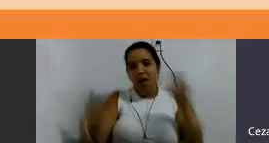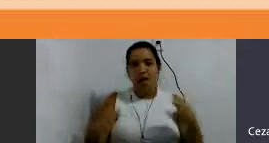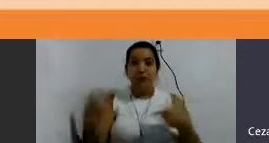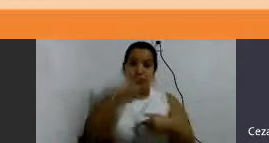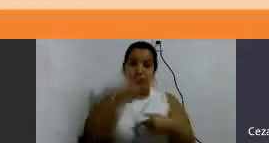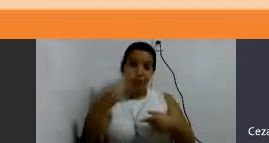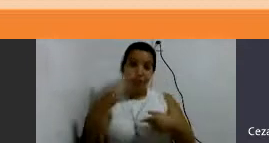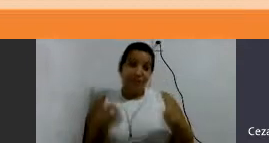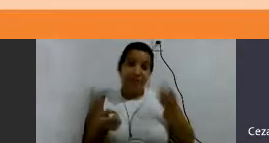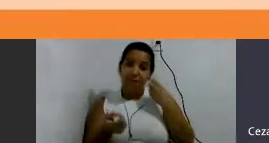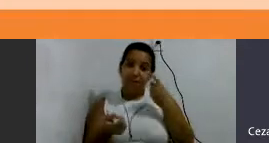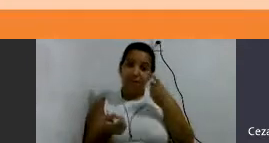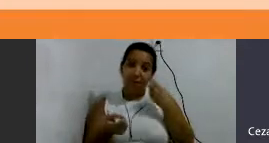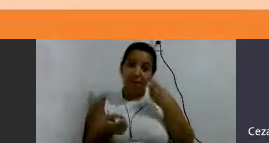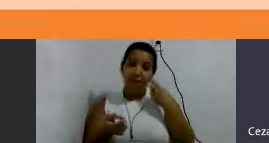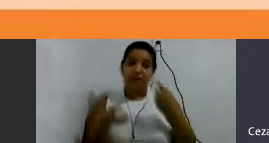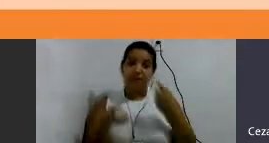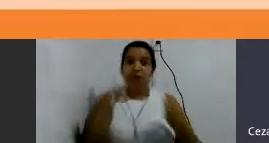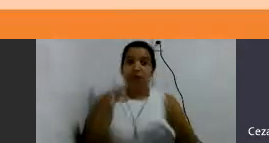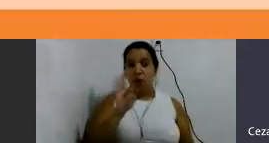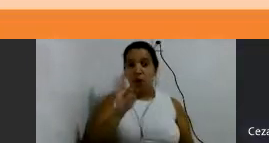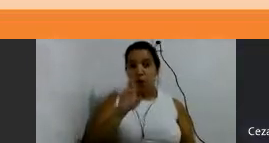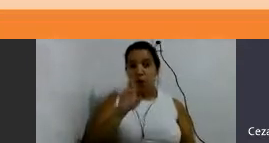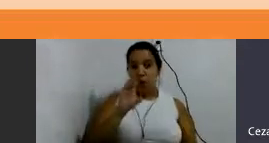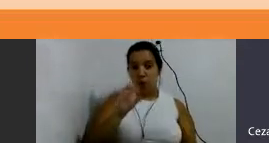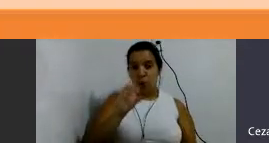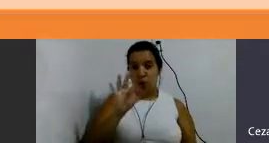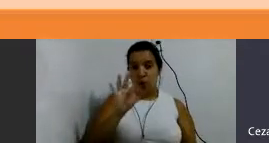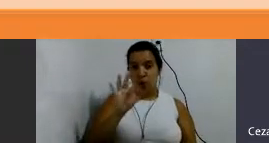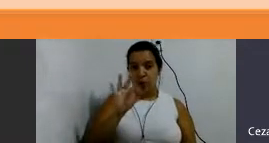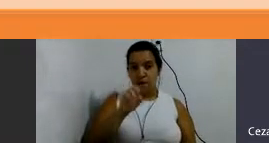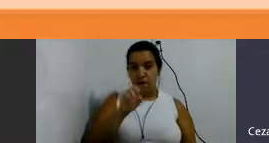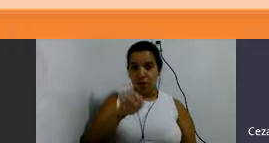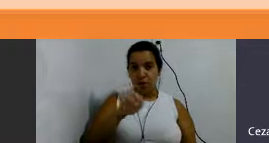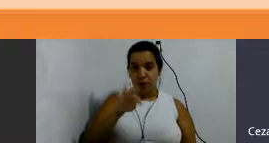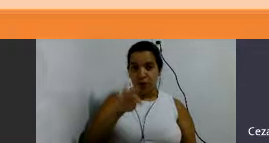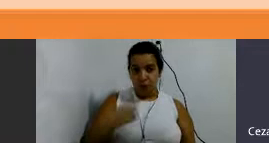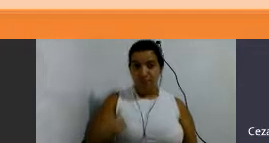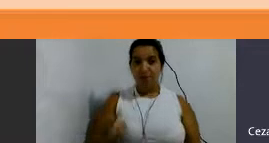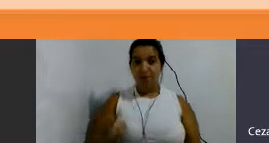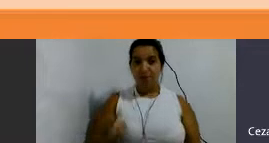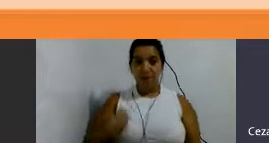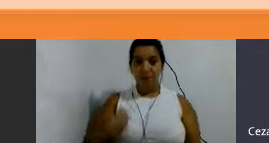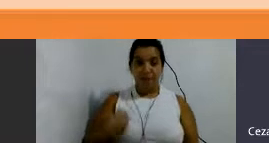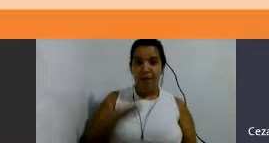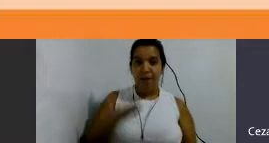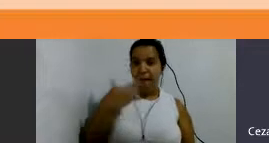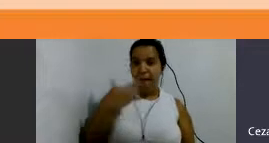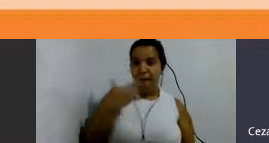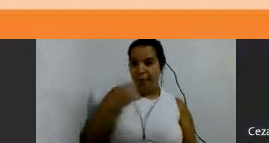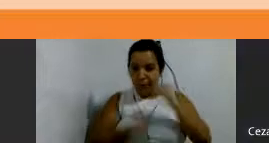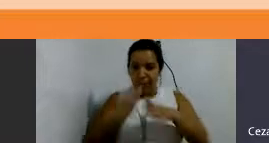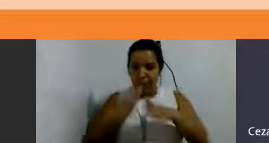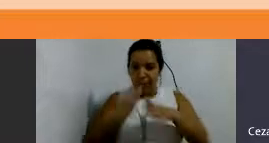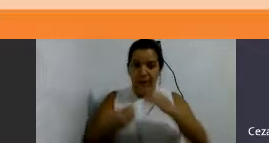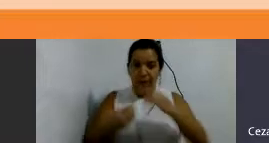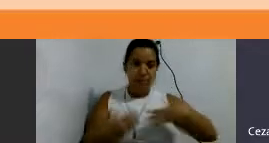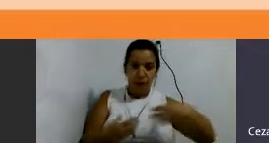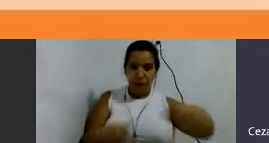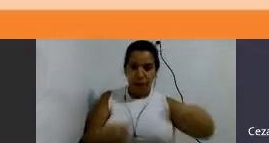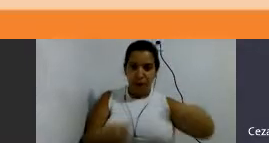Então, o trofozoito é a forma ativa do protozoário, é aquela forma que vai se alimentar e